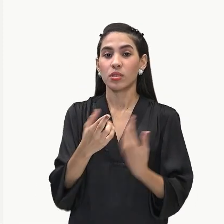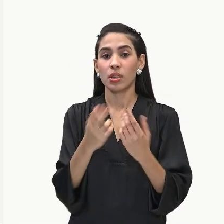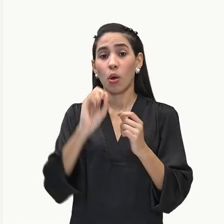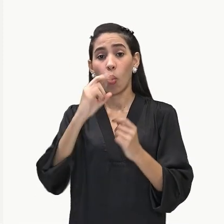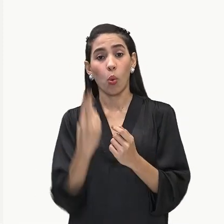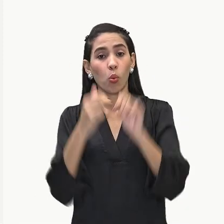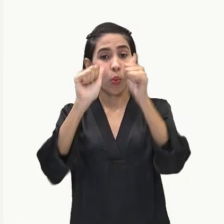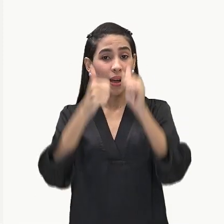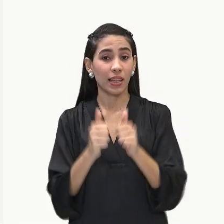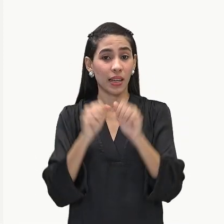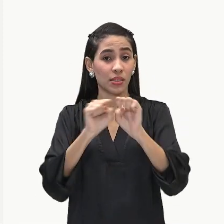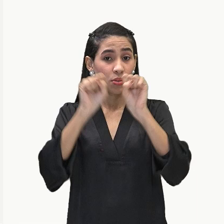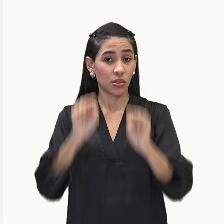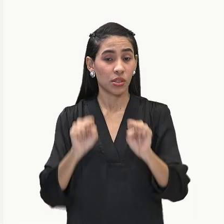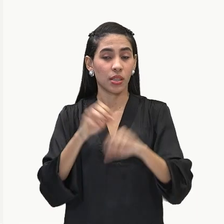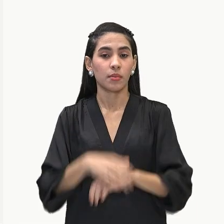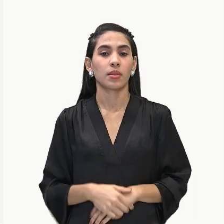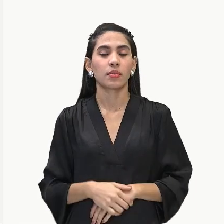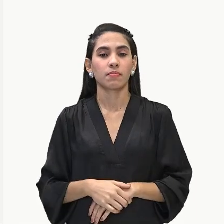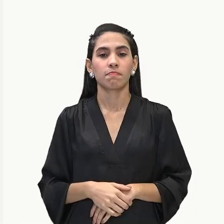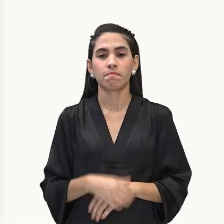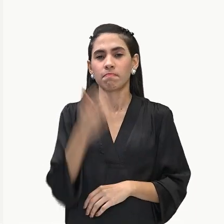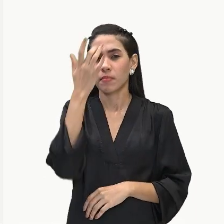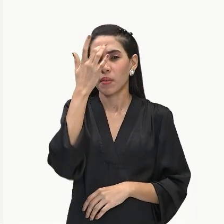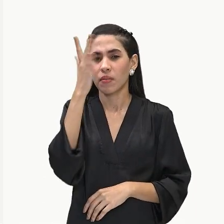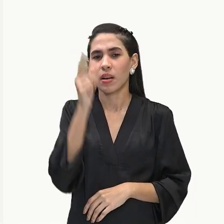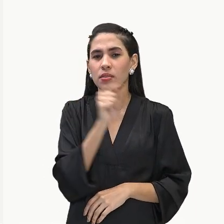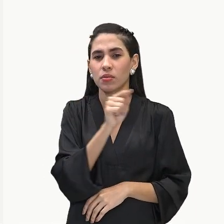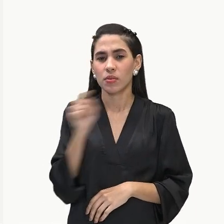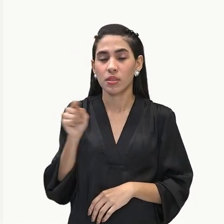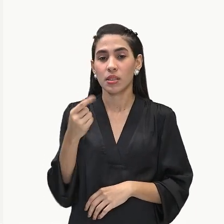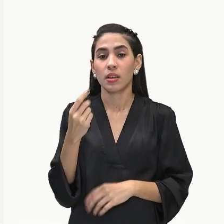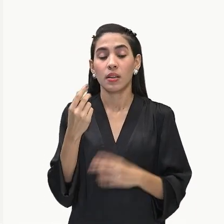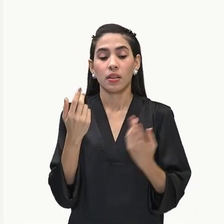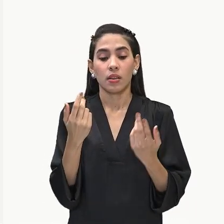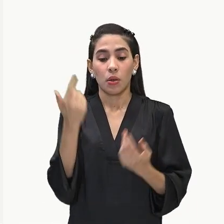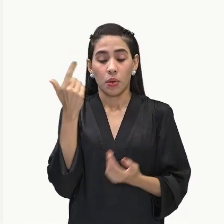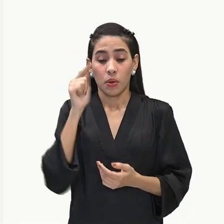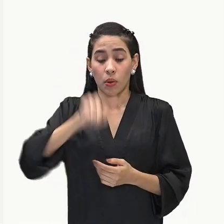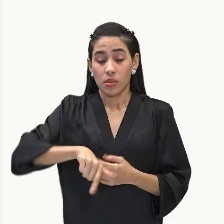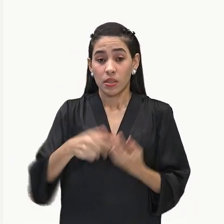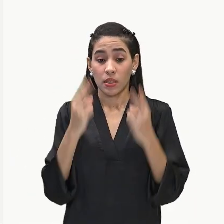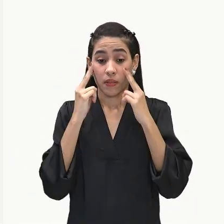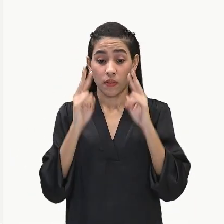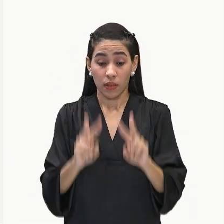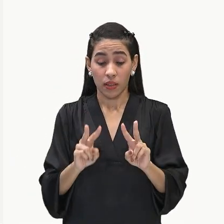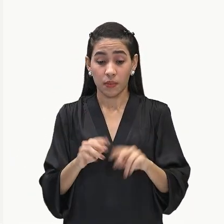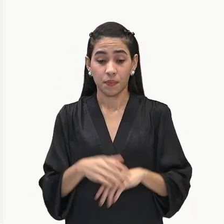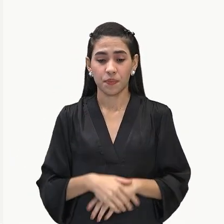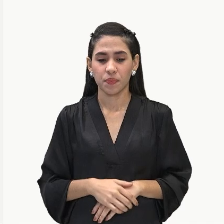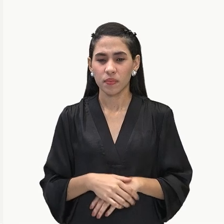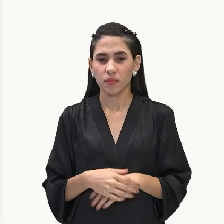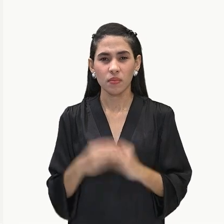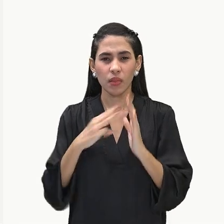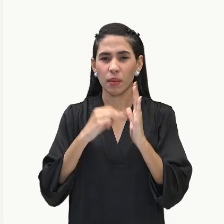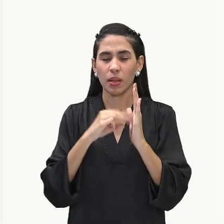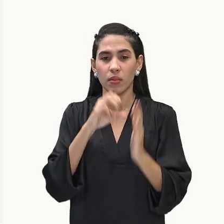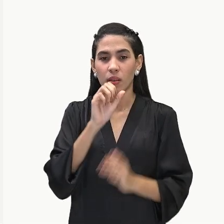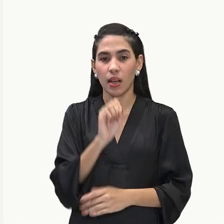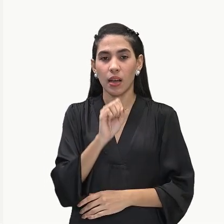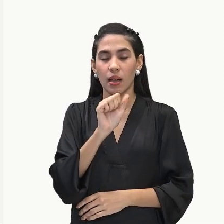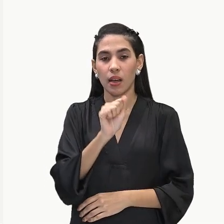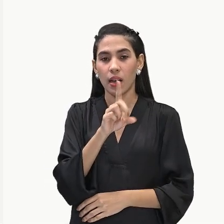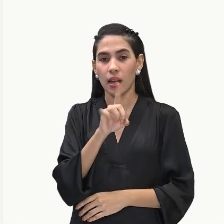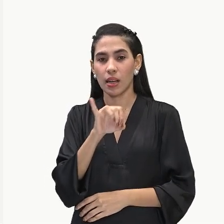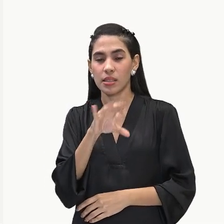sistema. Então, para ficar mais fácil, não é visualizar aí o que quer dizer realmente esse método da adição,